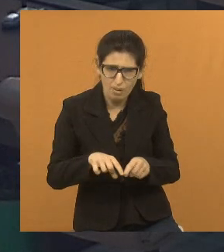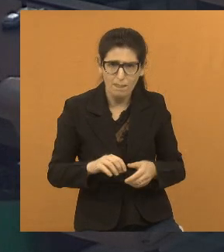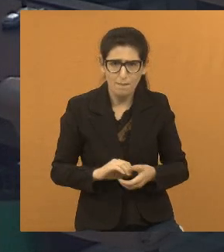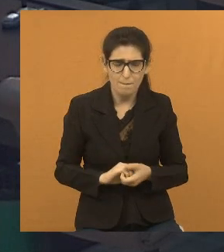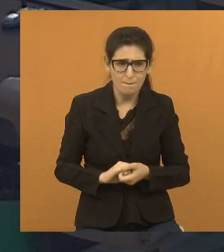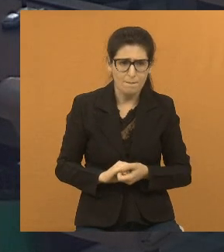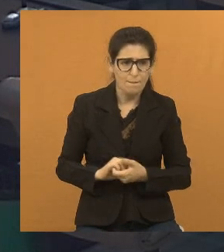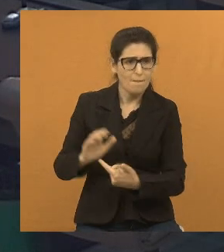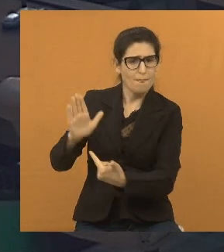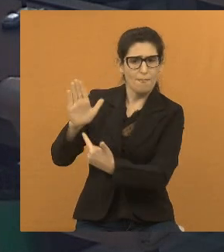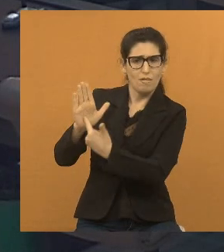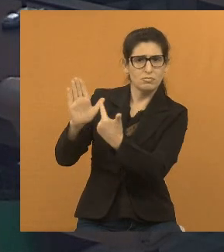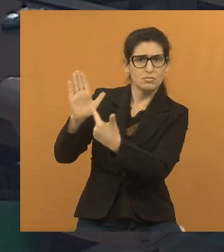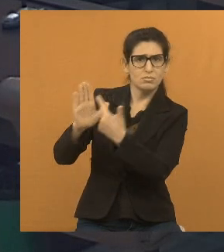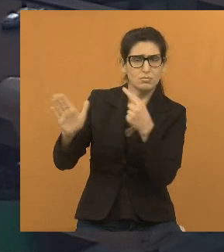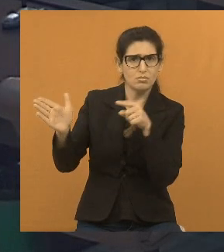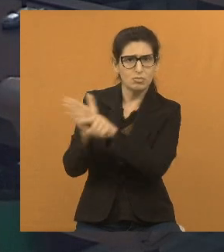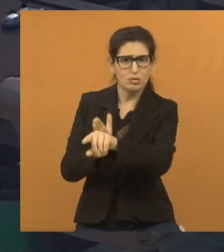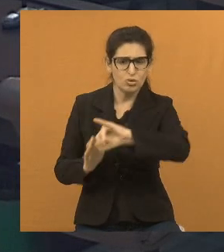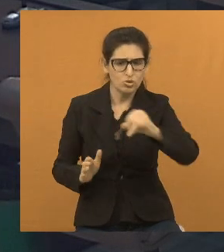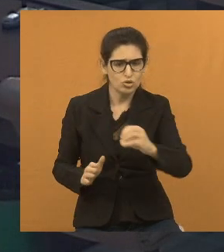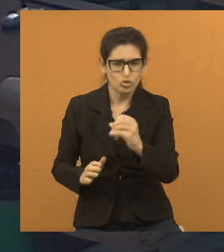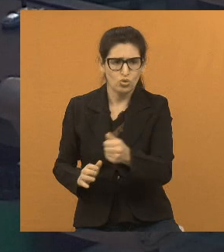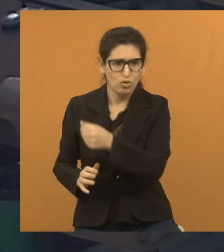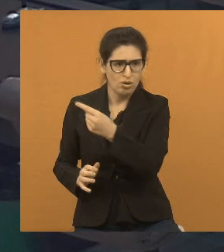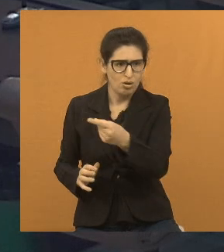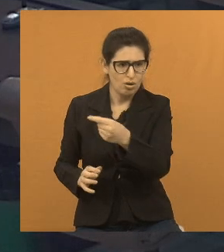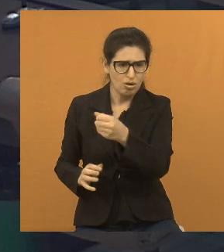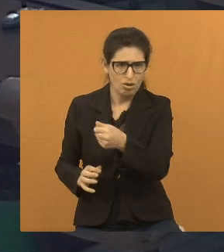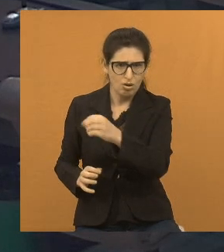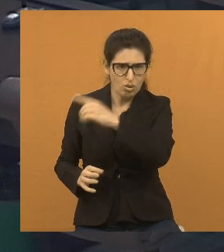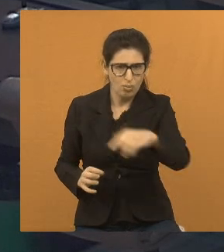A segunda pergunta, do João Carlos.